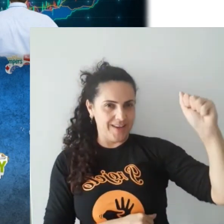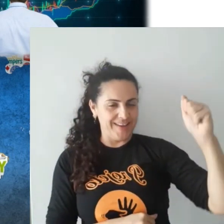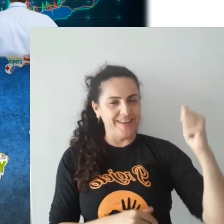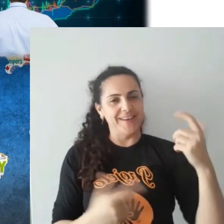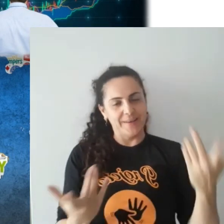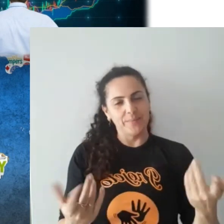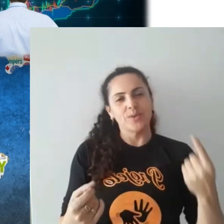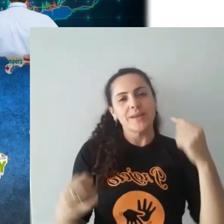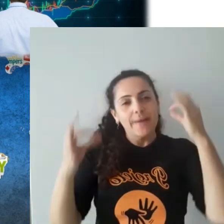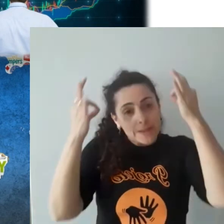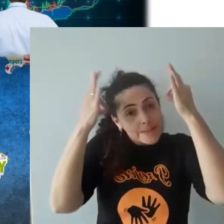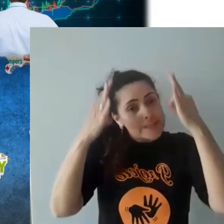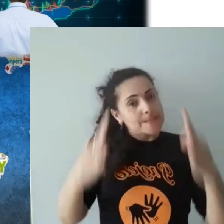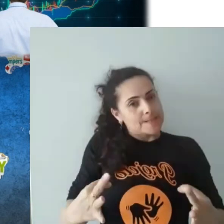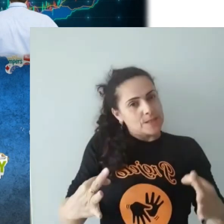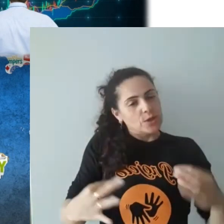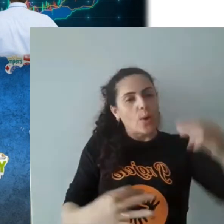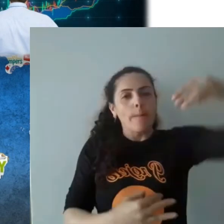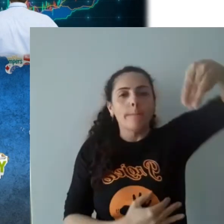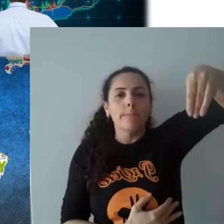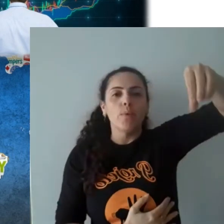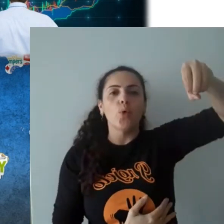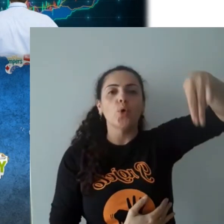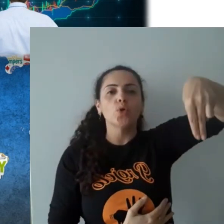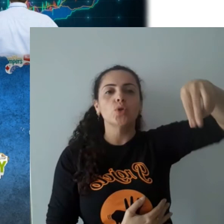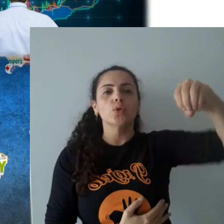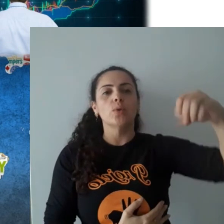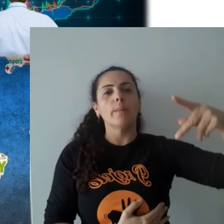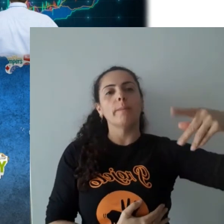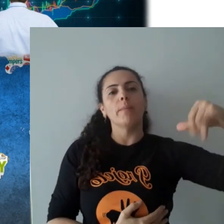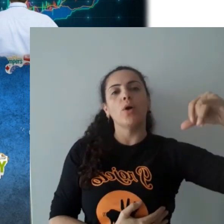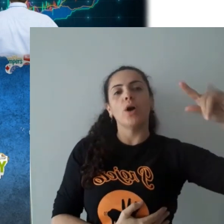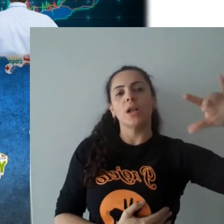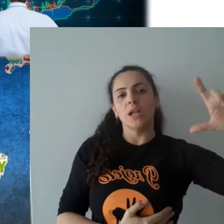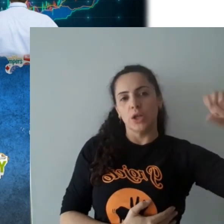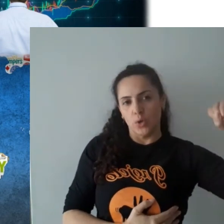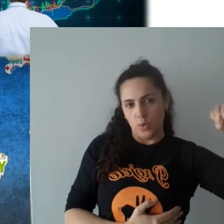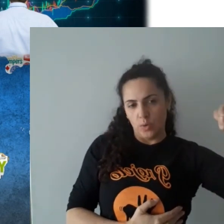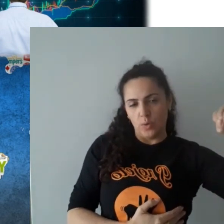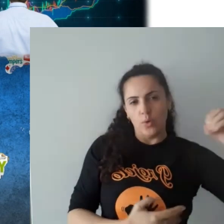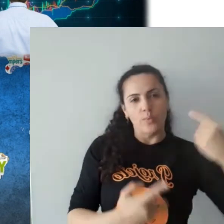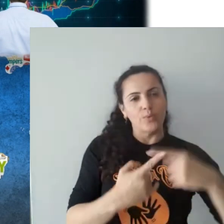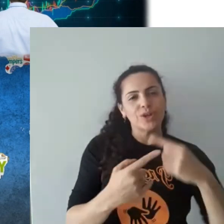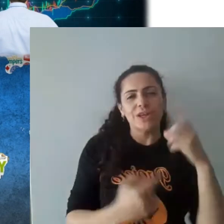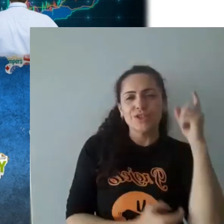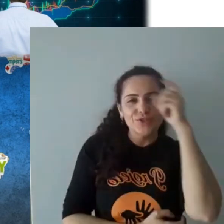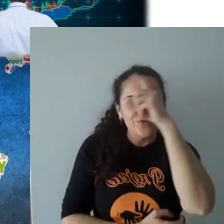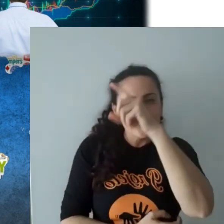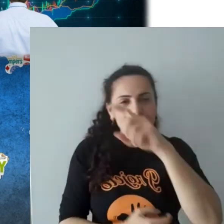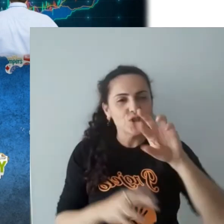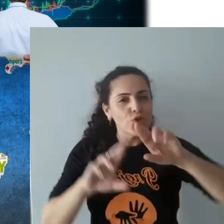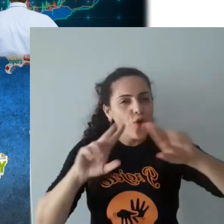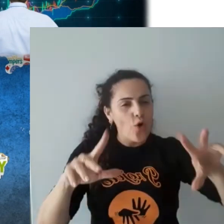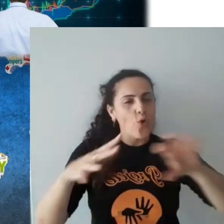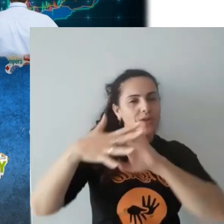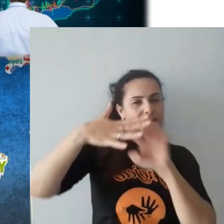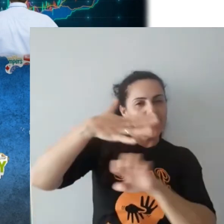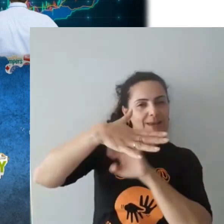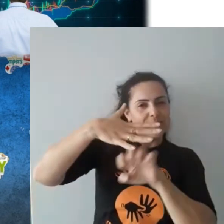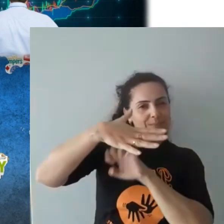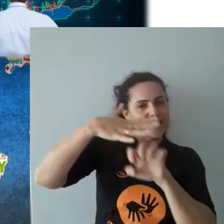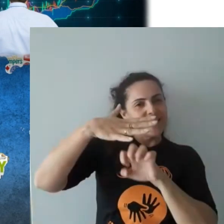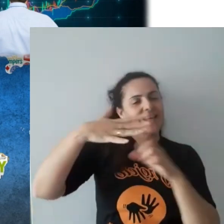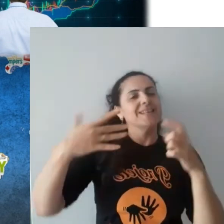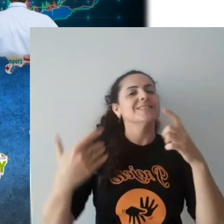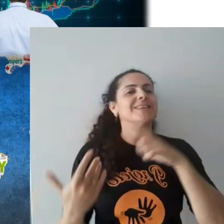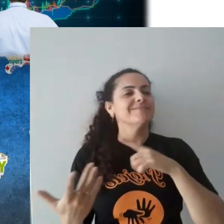uma outra empresa consegue combater ela, né? E quando ela vê que é um concorrente, ela acaba comprando esse concorrente, porque ela tem muito poder de